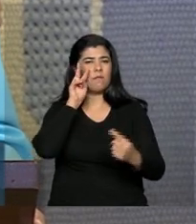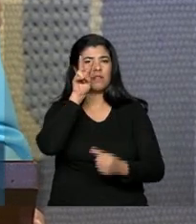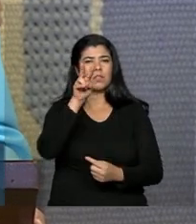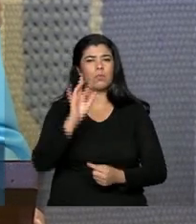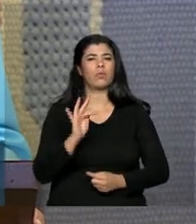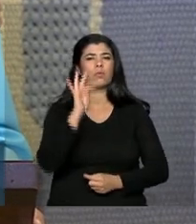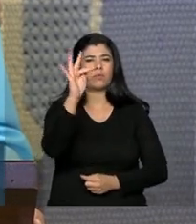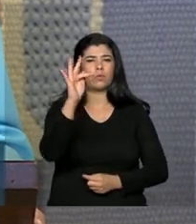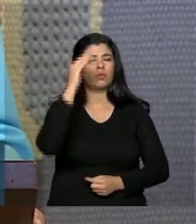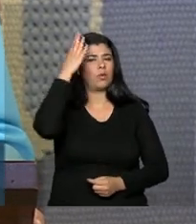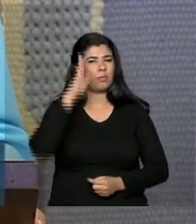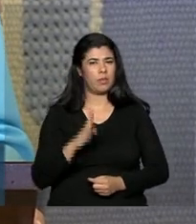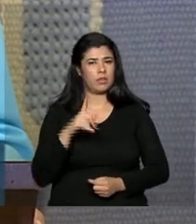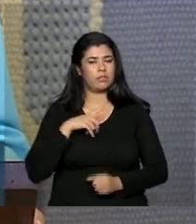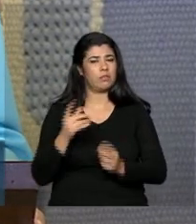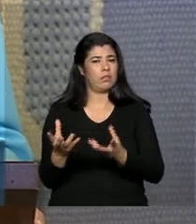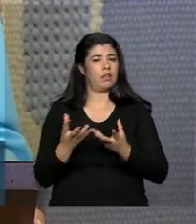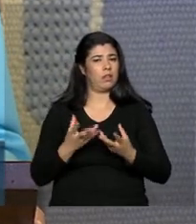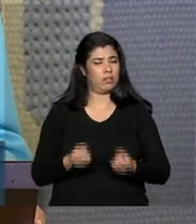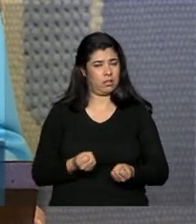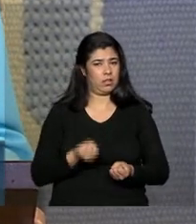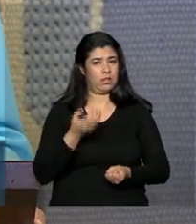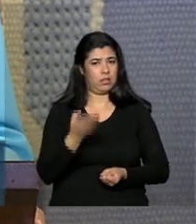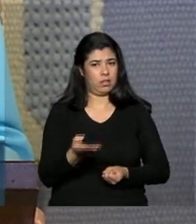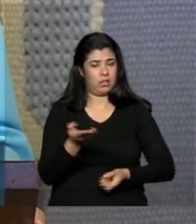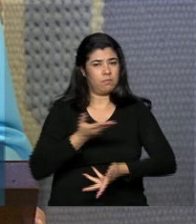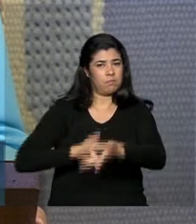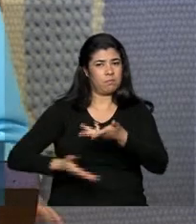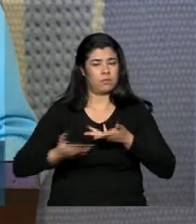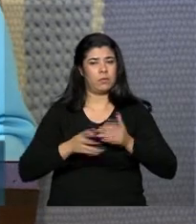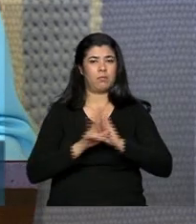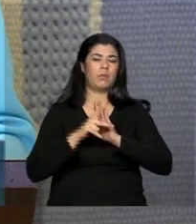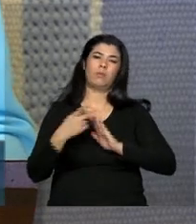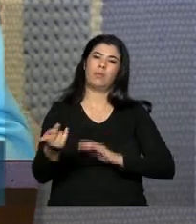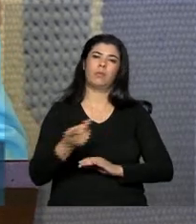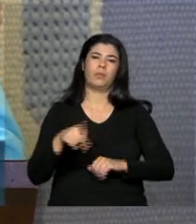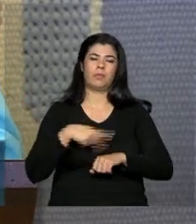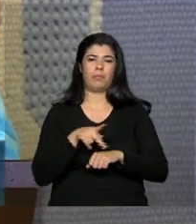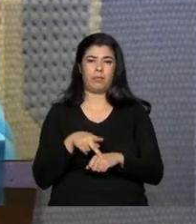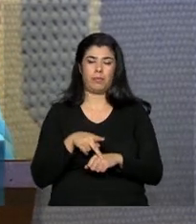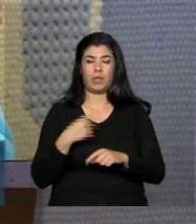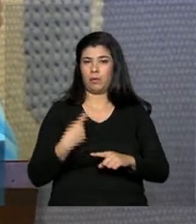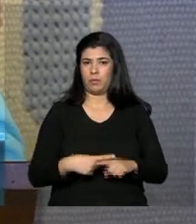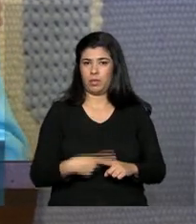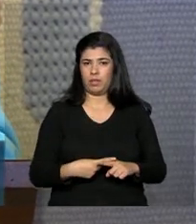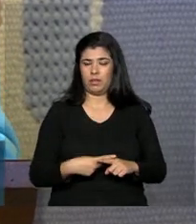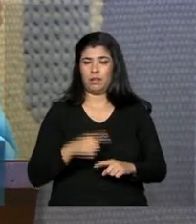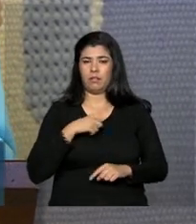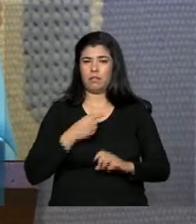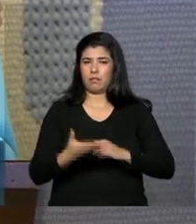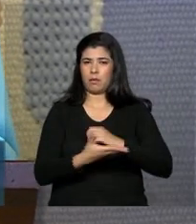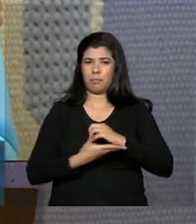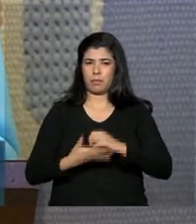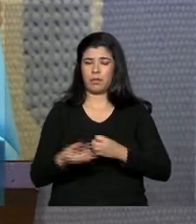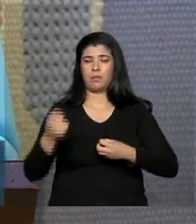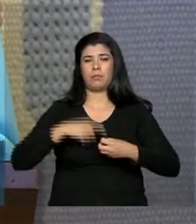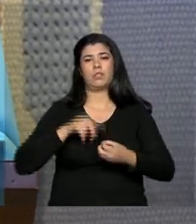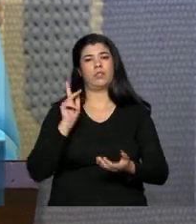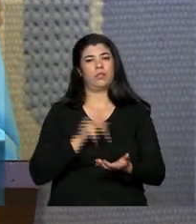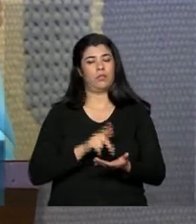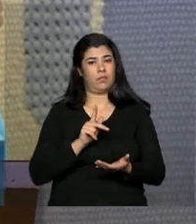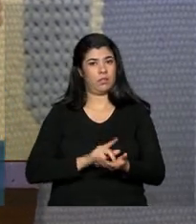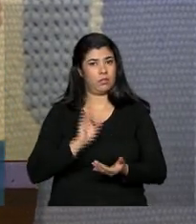que o Brasil atribui a este relacionamento. Porque, com base nessa